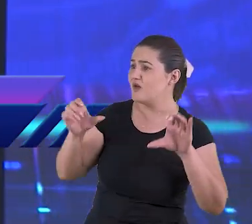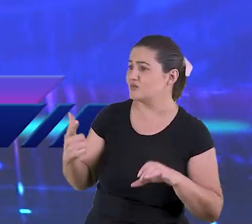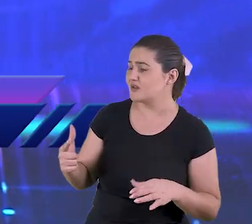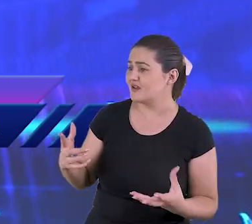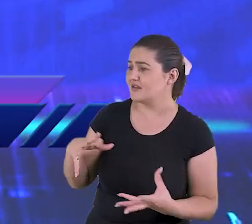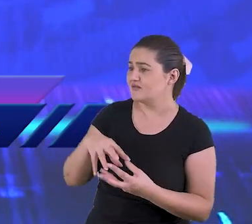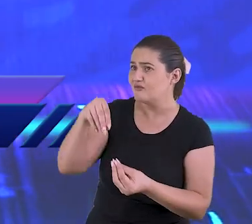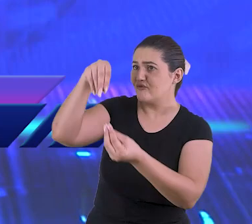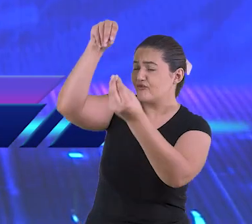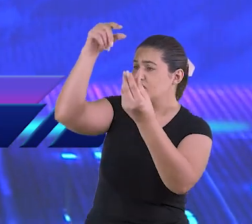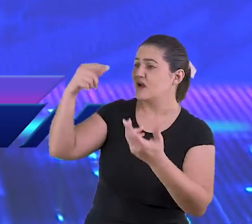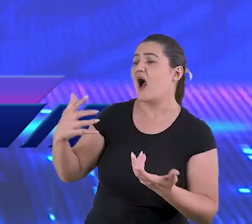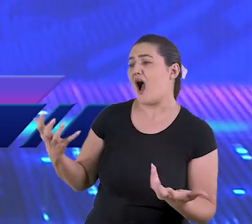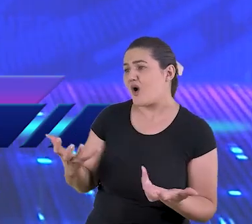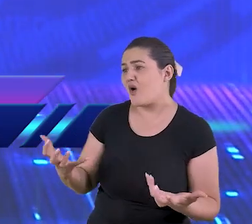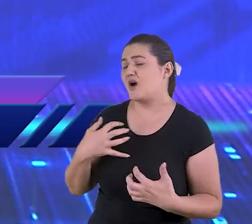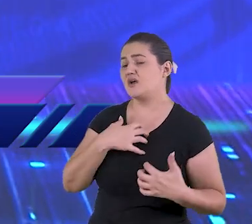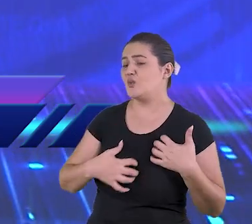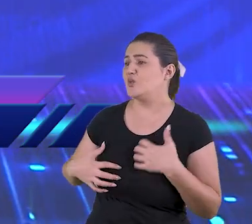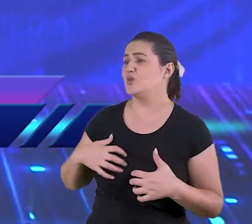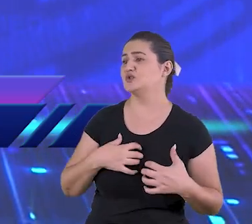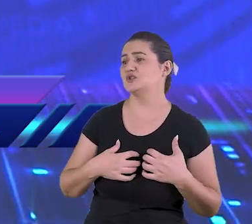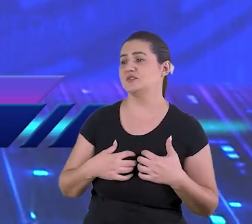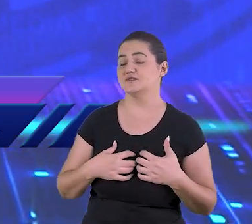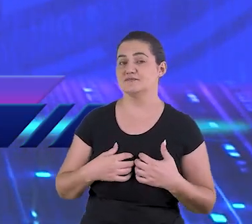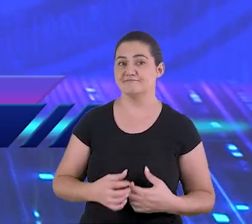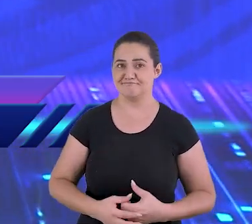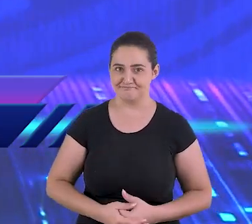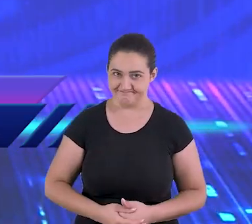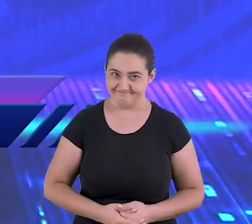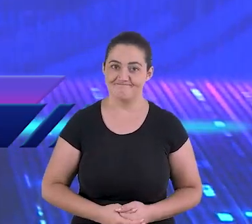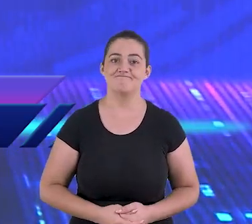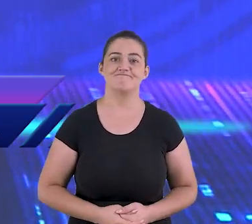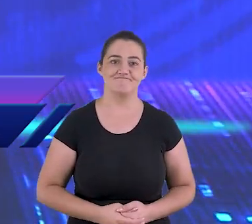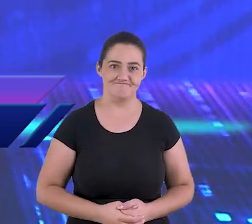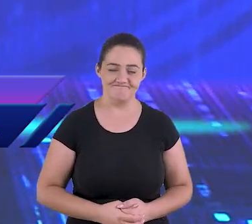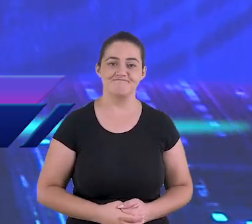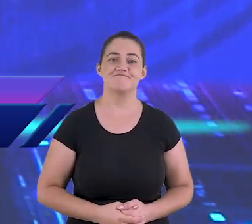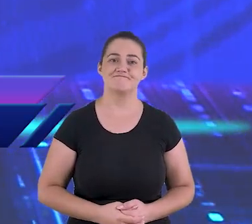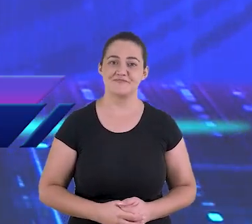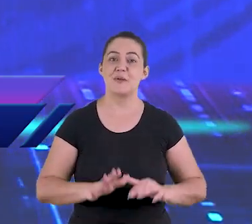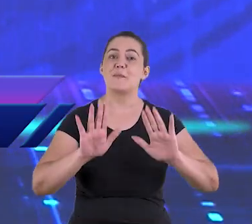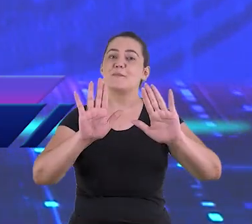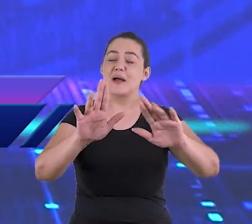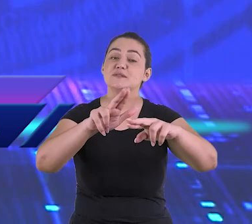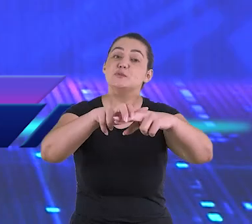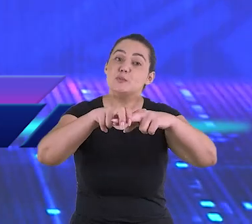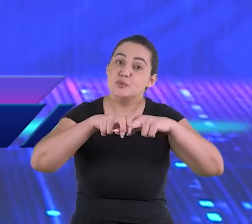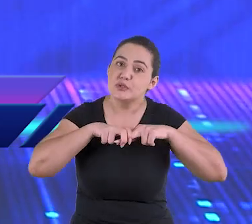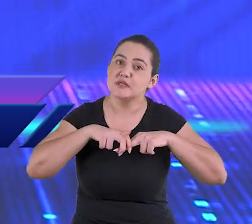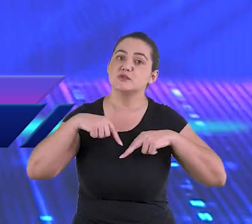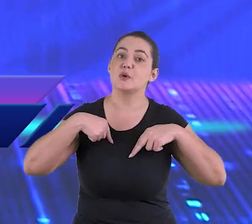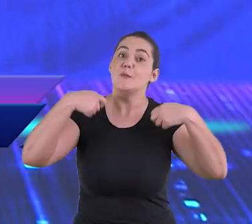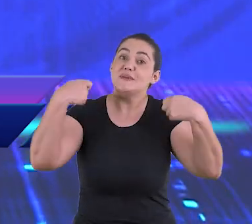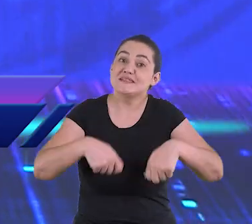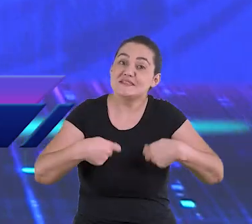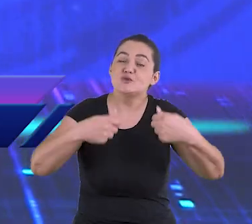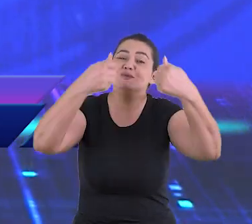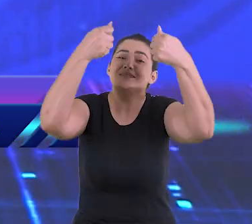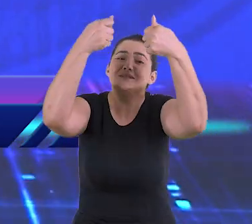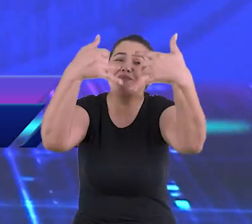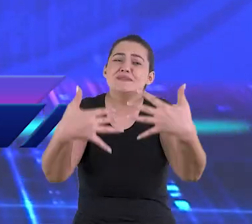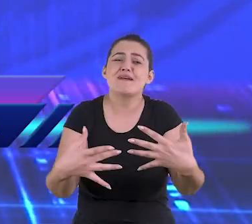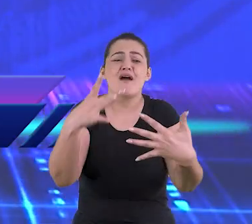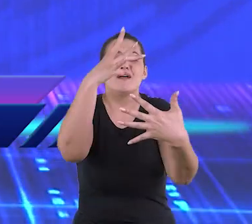Há muita confusão quando o assunto tem a ver com a morte. Mas é por isso que nós precisamos